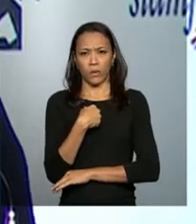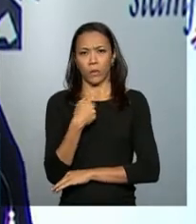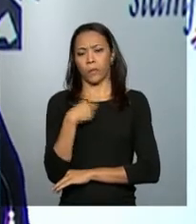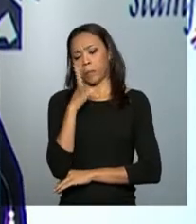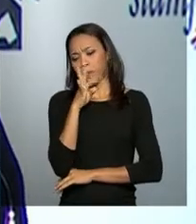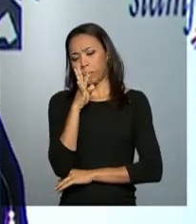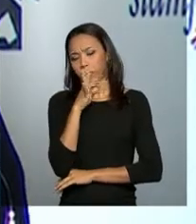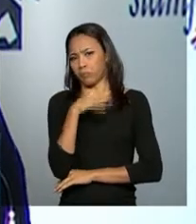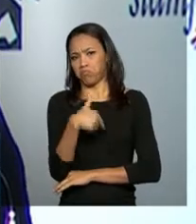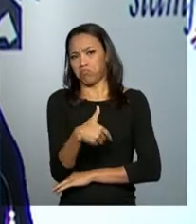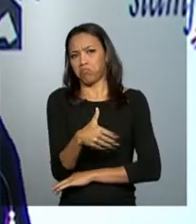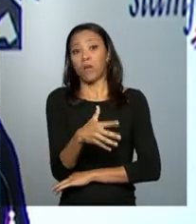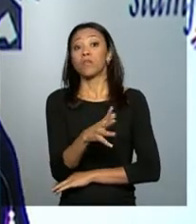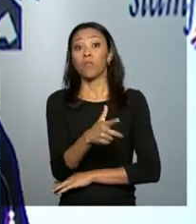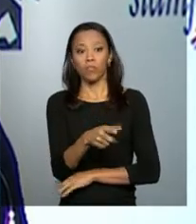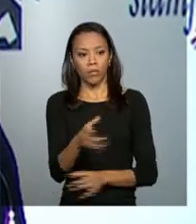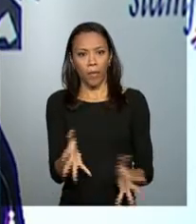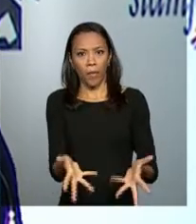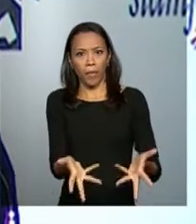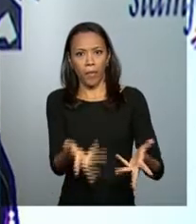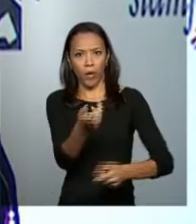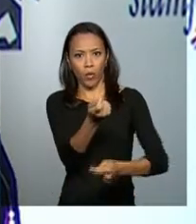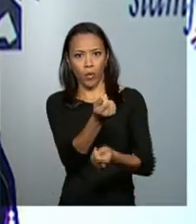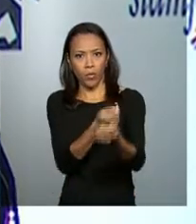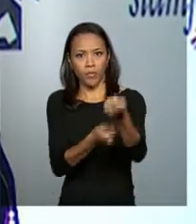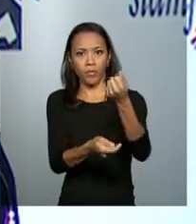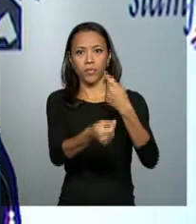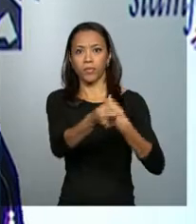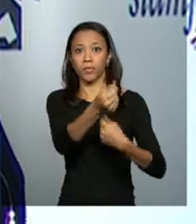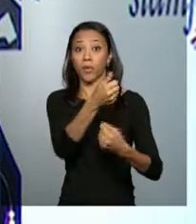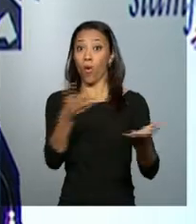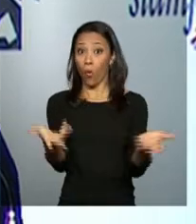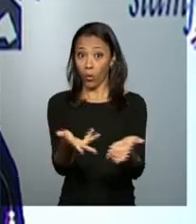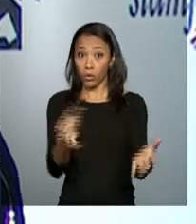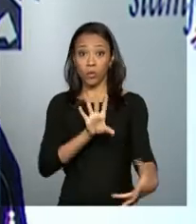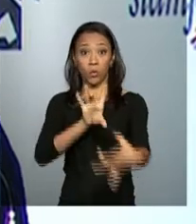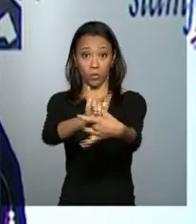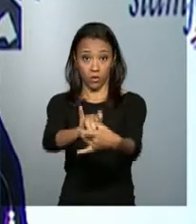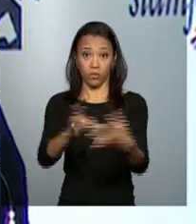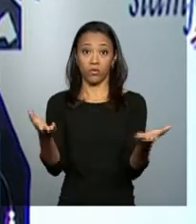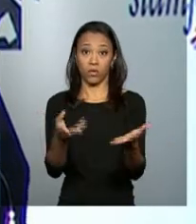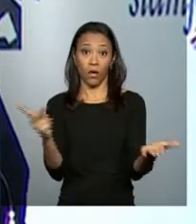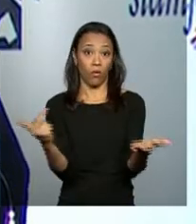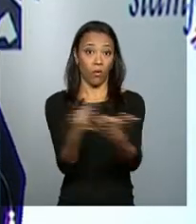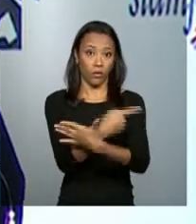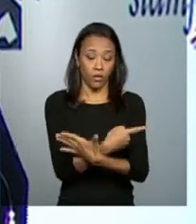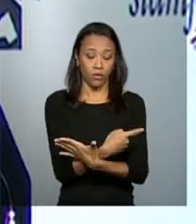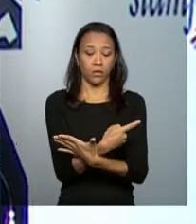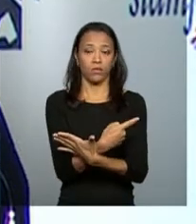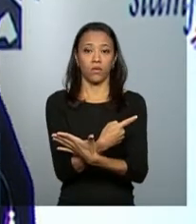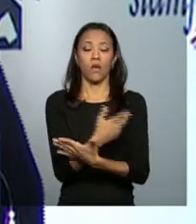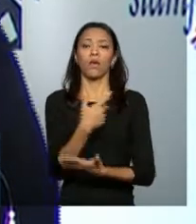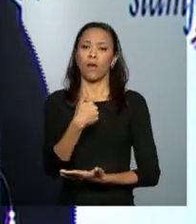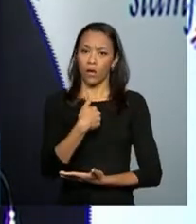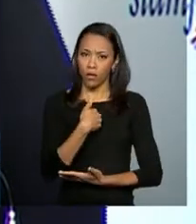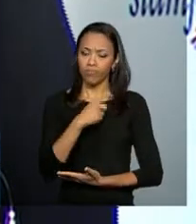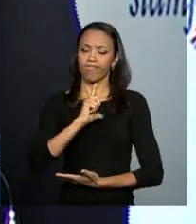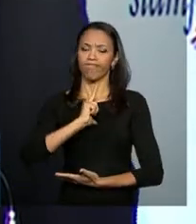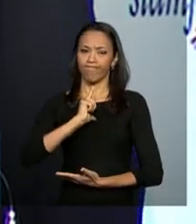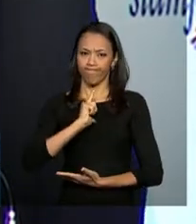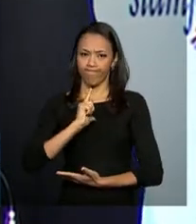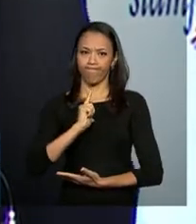desaceleração do setor e da economia vivenciada no momento atual. Eu tenho